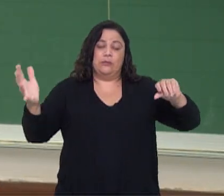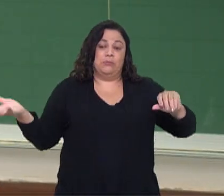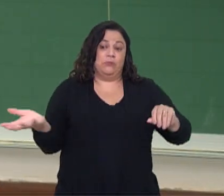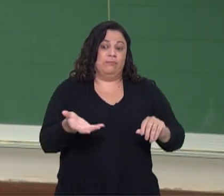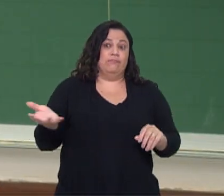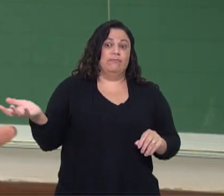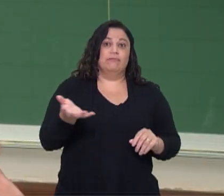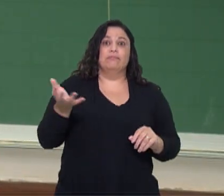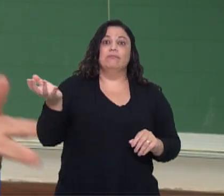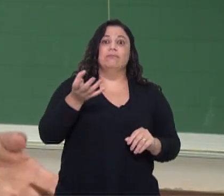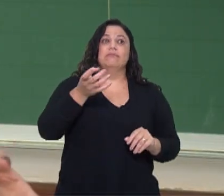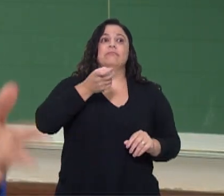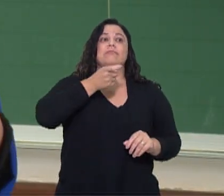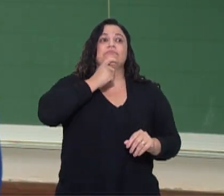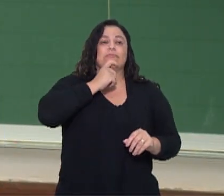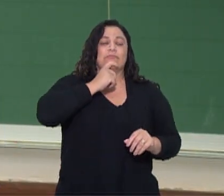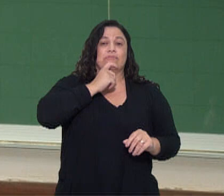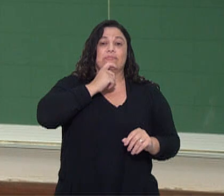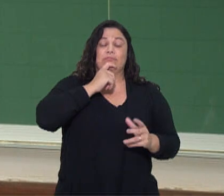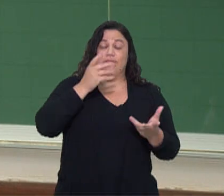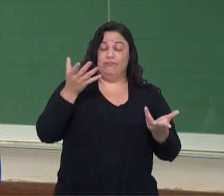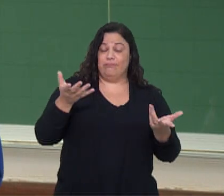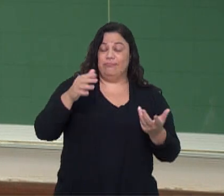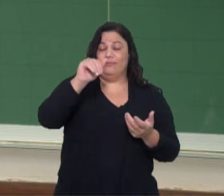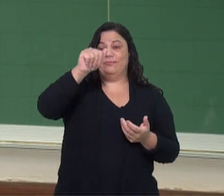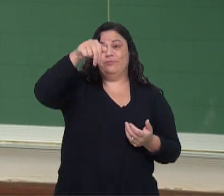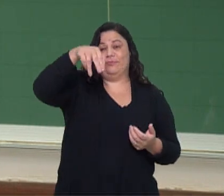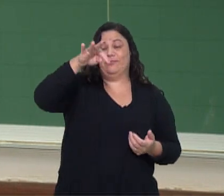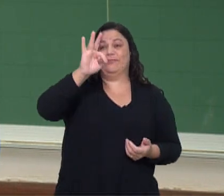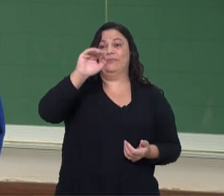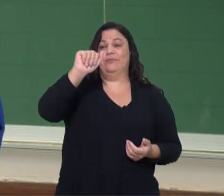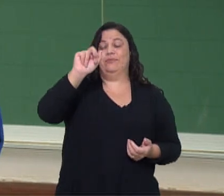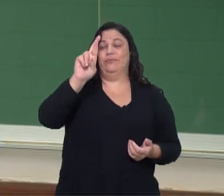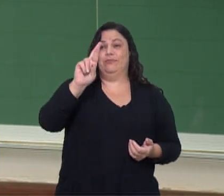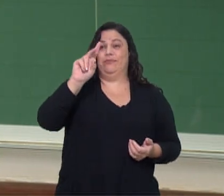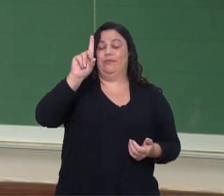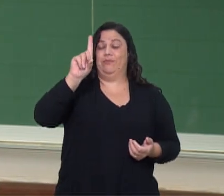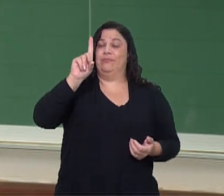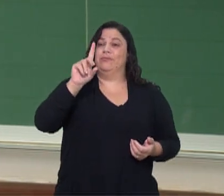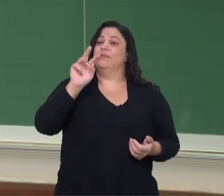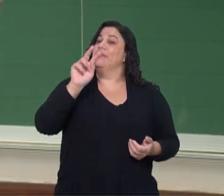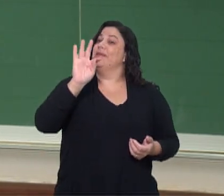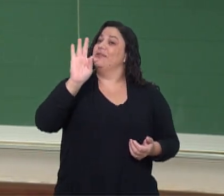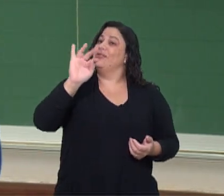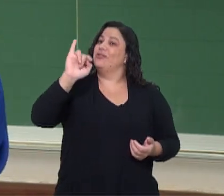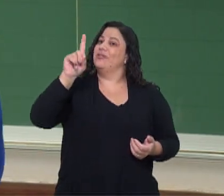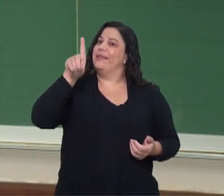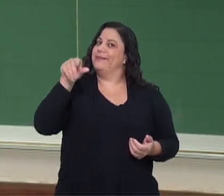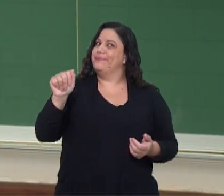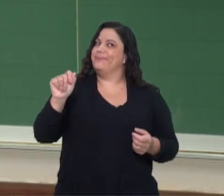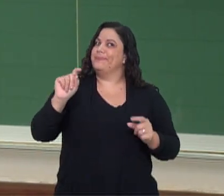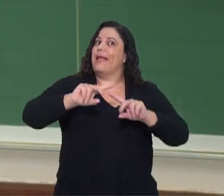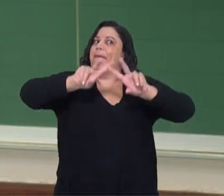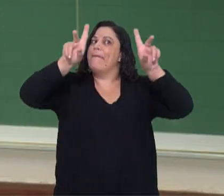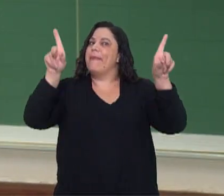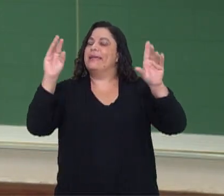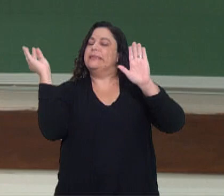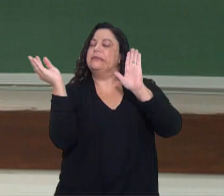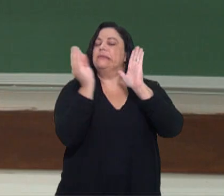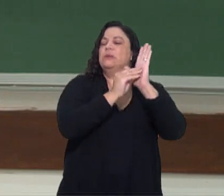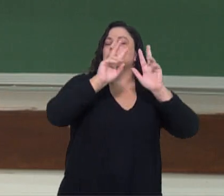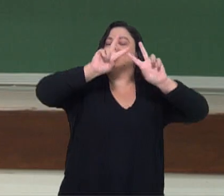é, a pessoa já não vai nem se interessar a ler. Se eu coloco um título mais curioso, a pessoa vai e se